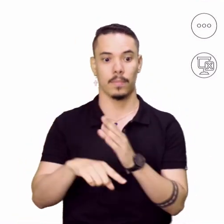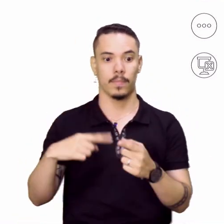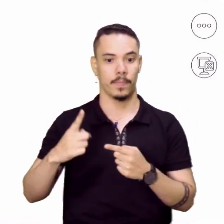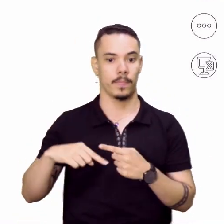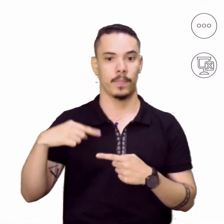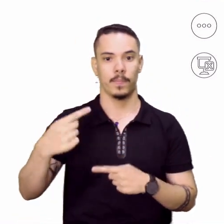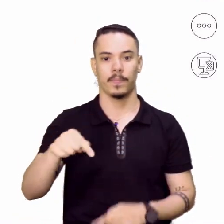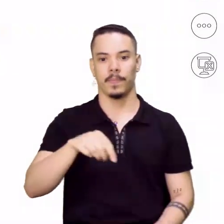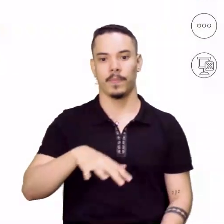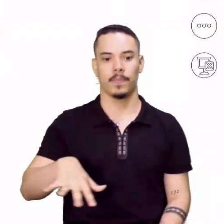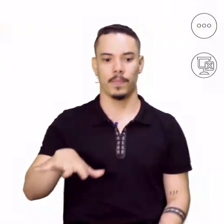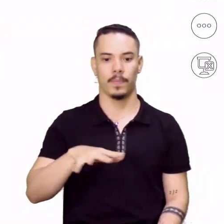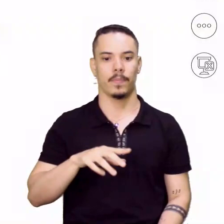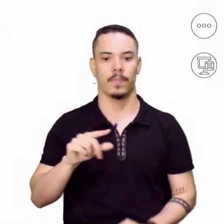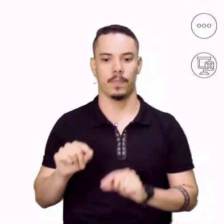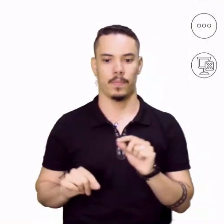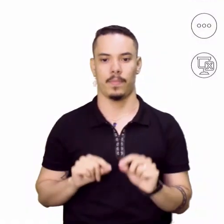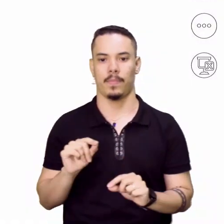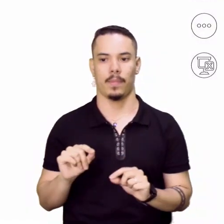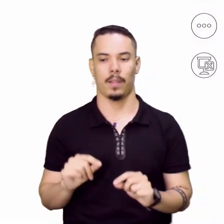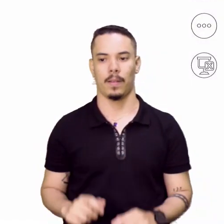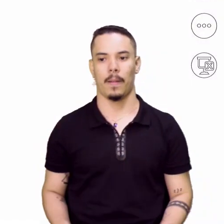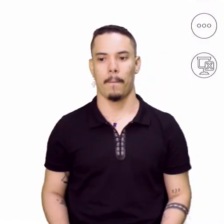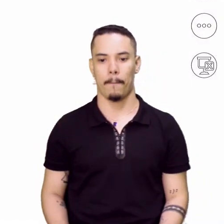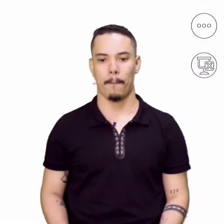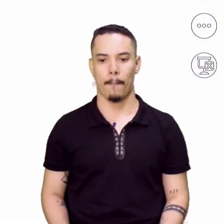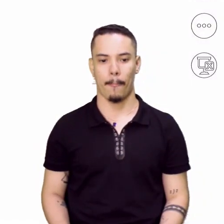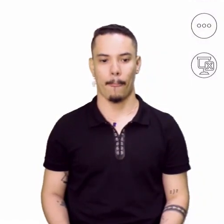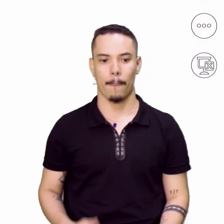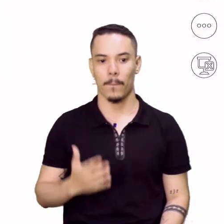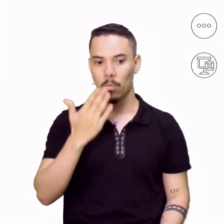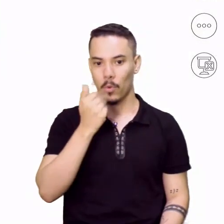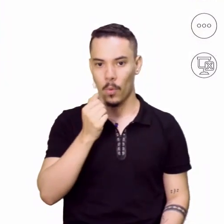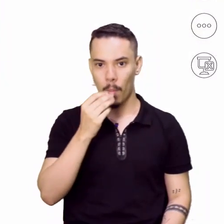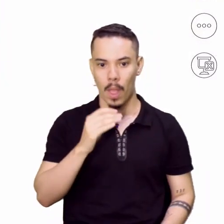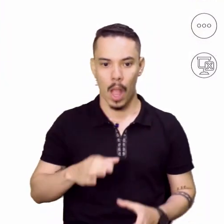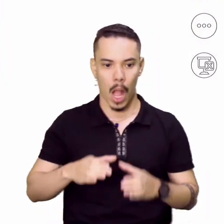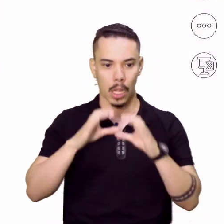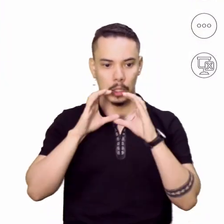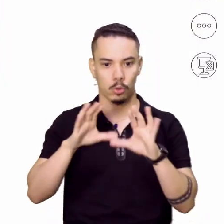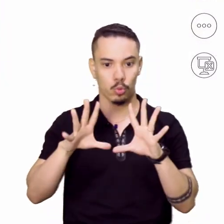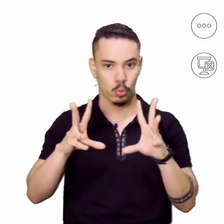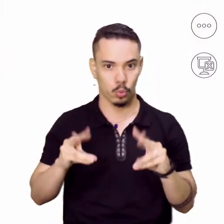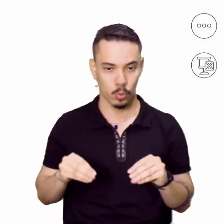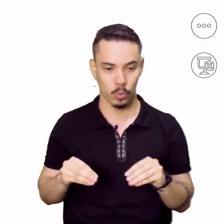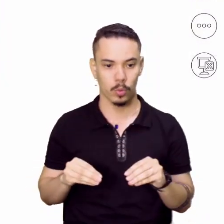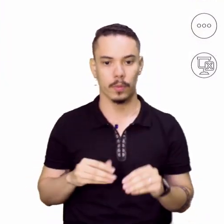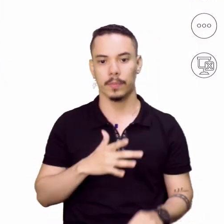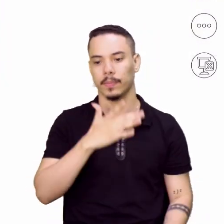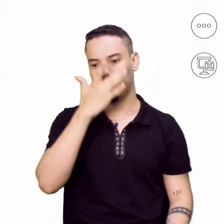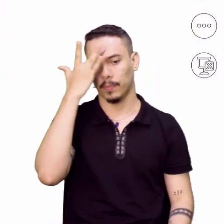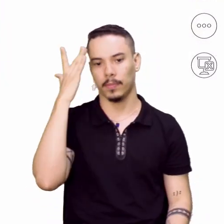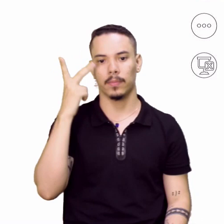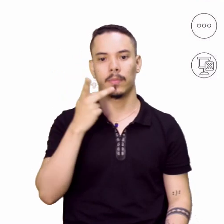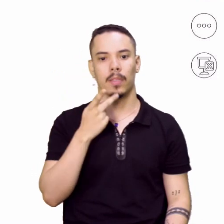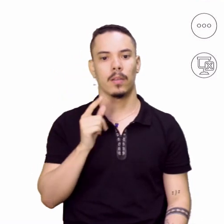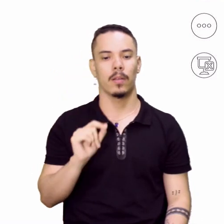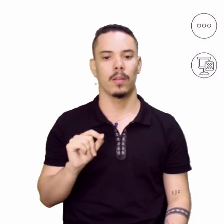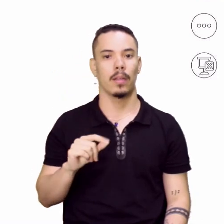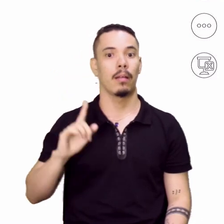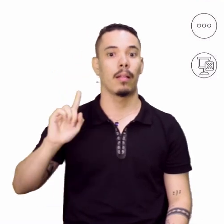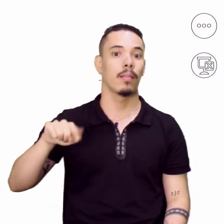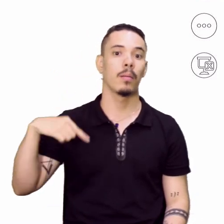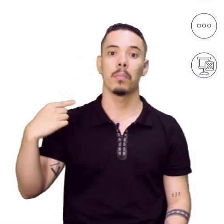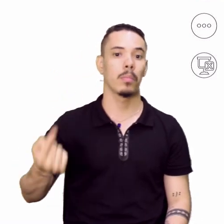situação lá qual foi a situação queria comer o mingal dele e aí alguém diz and then e